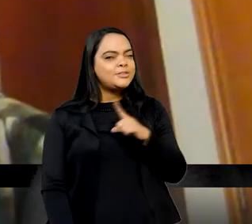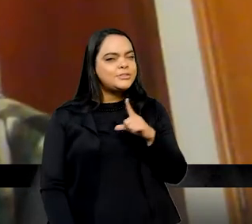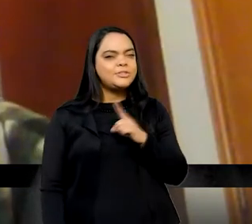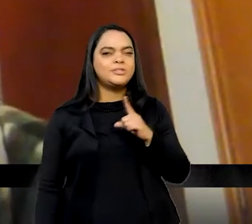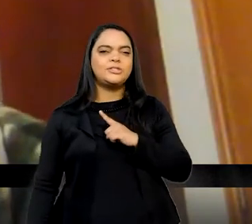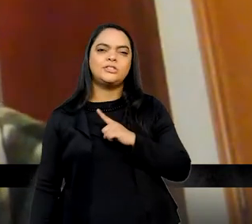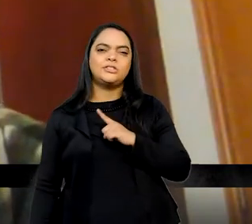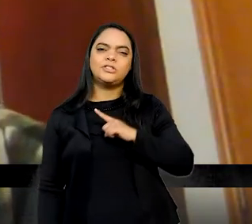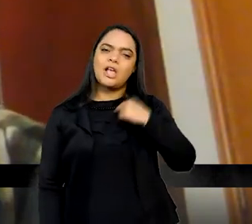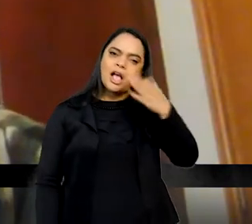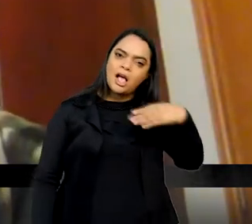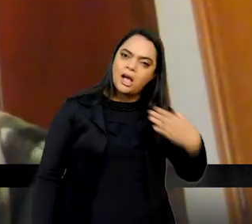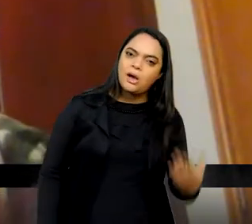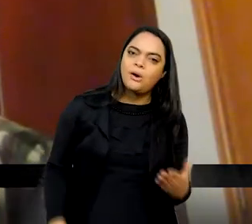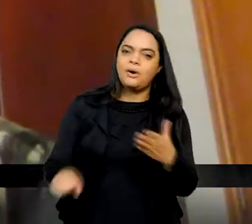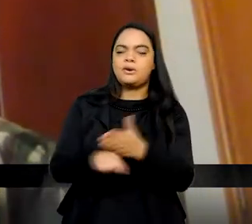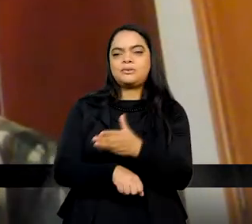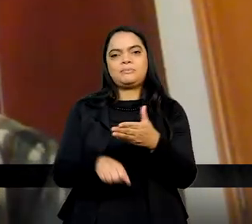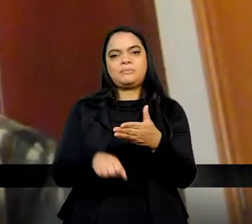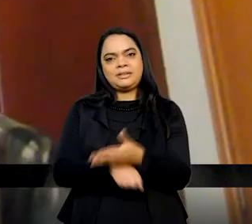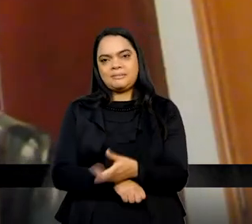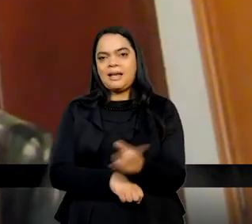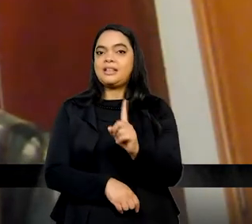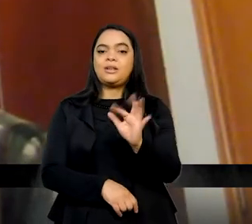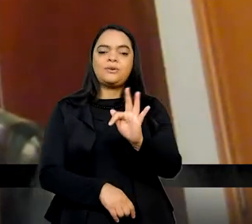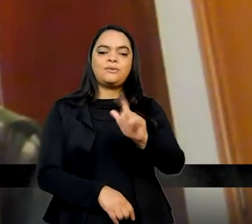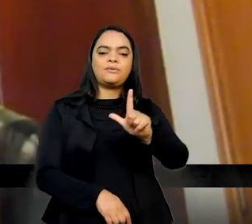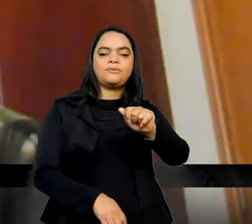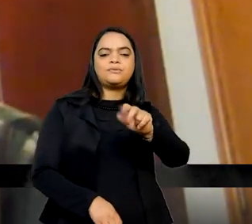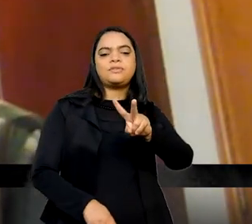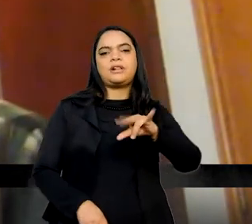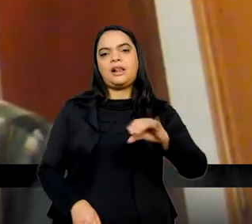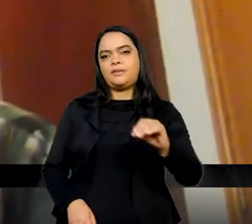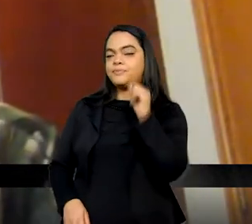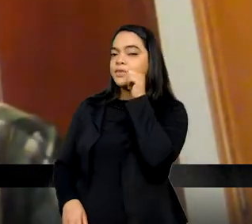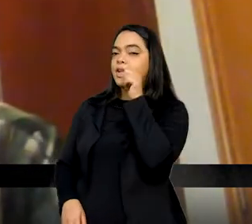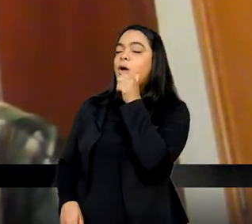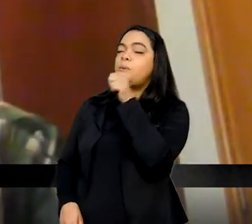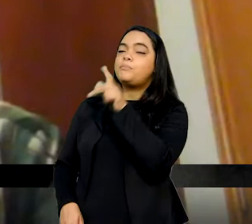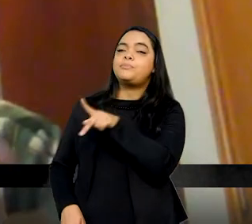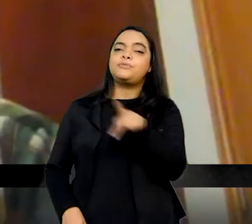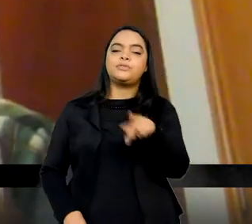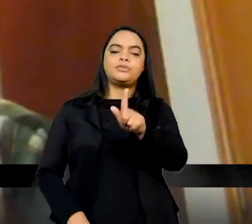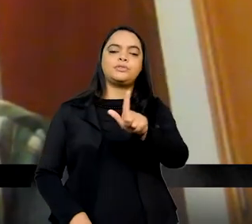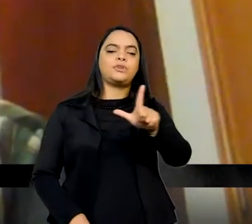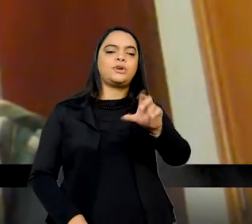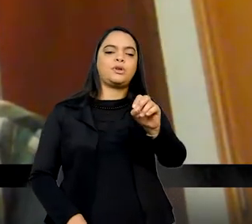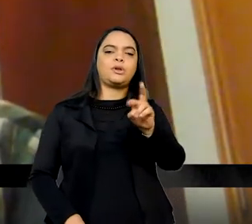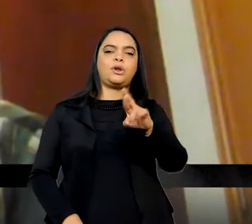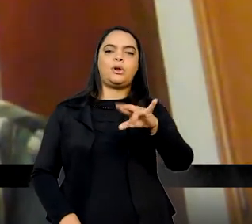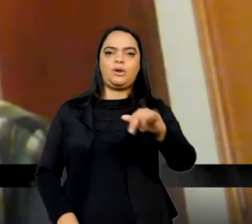participar do Arruando, não foi com o Flávio, mas foi com a professora Glória, né? Então,